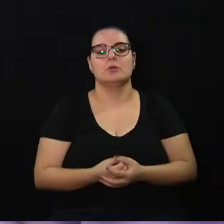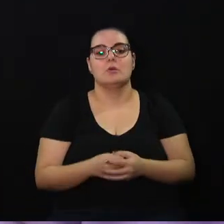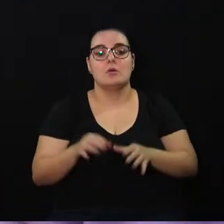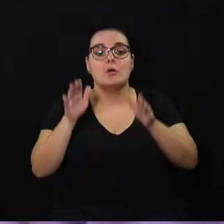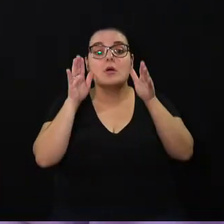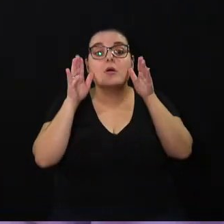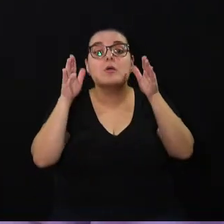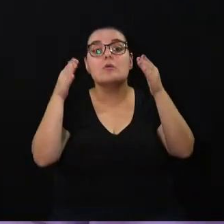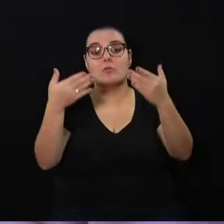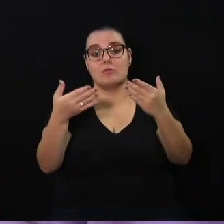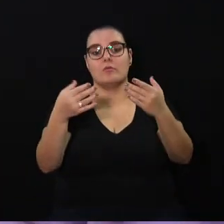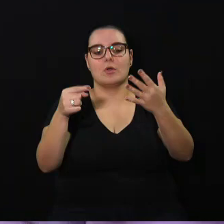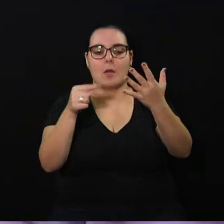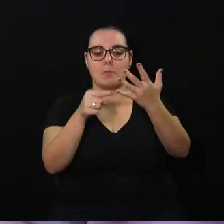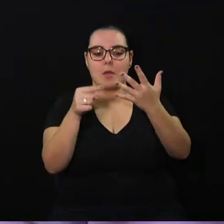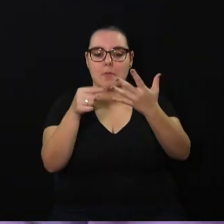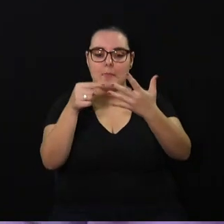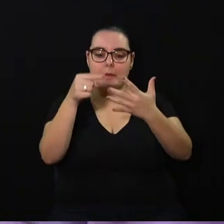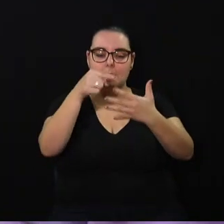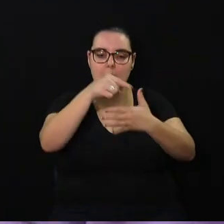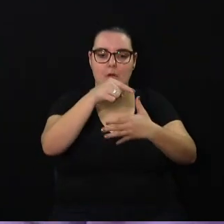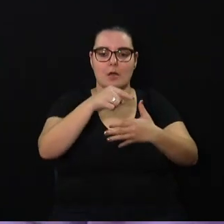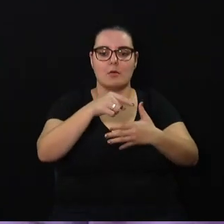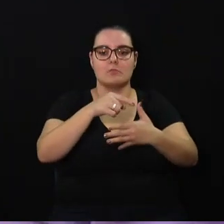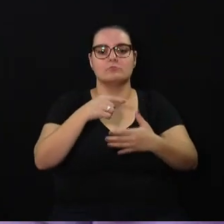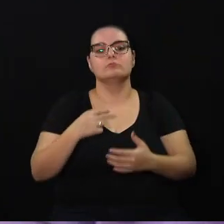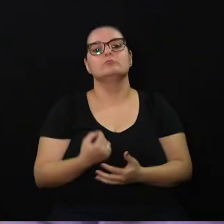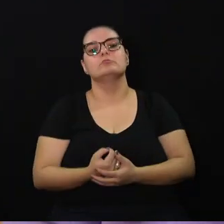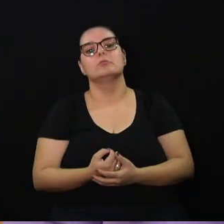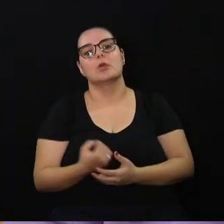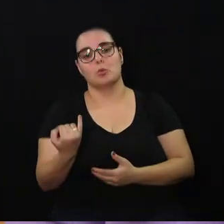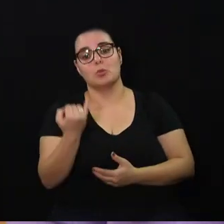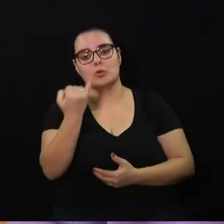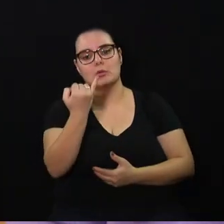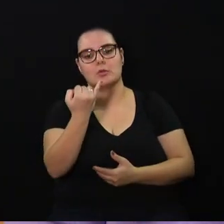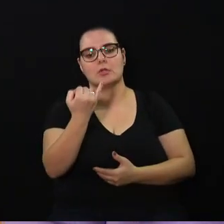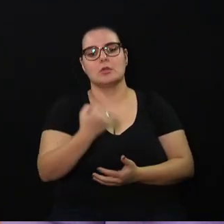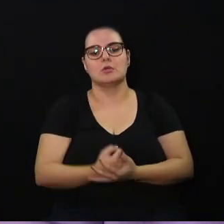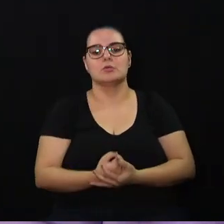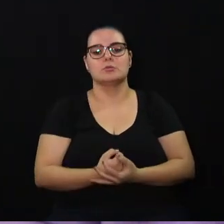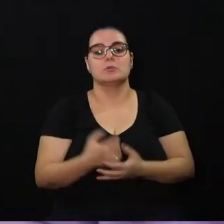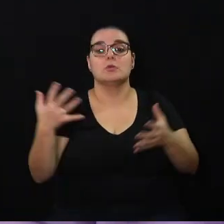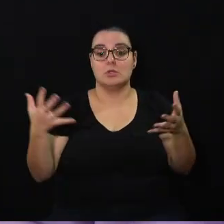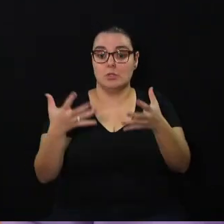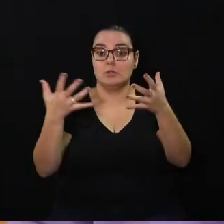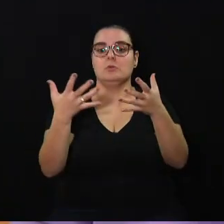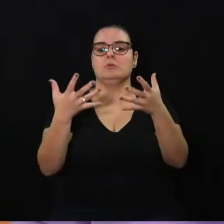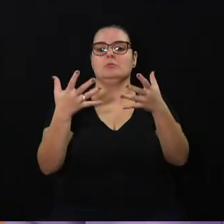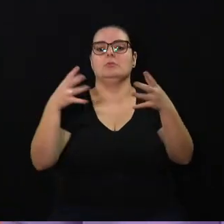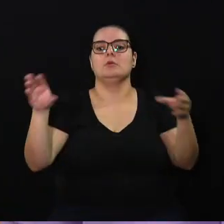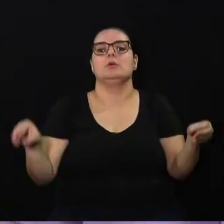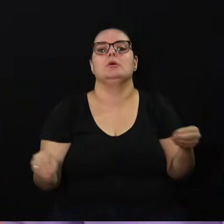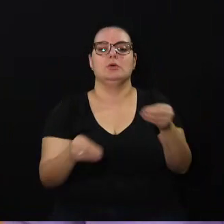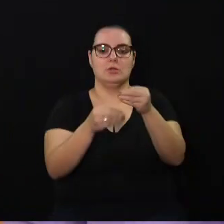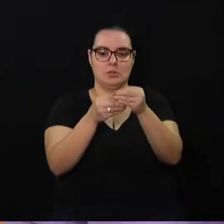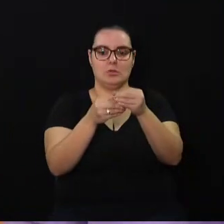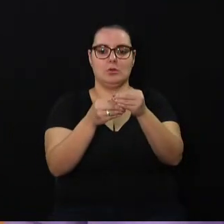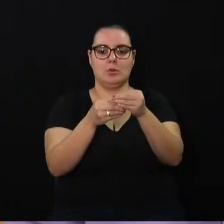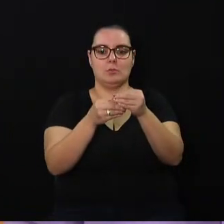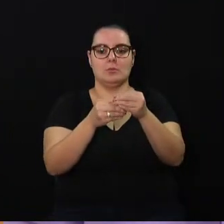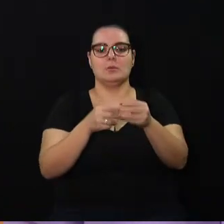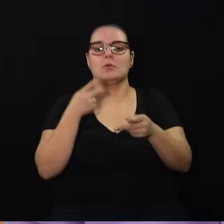nessas questões eu acho que vale a pena é reforçar e com e complementa que com a fala das